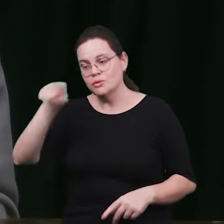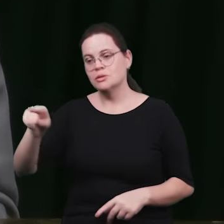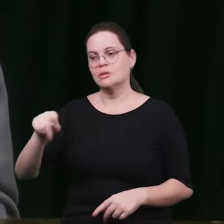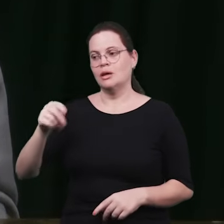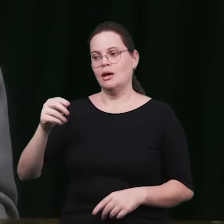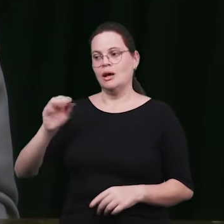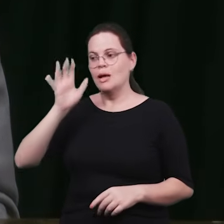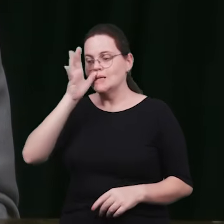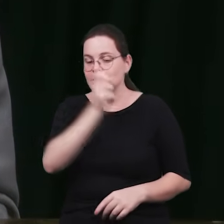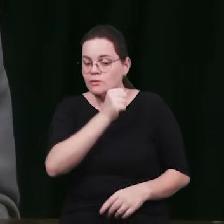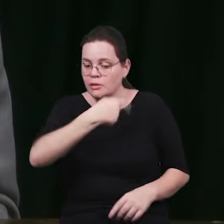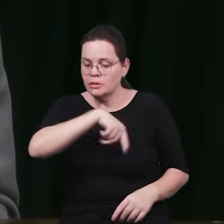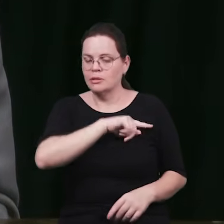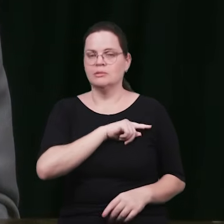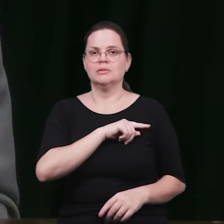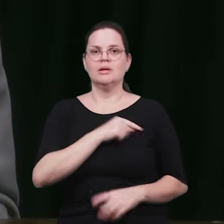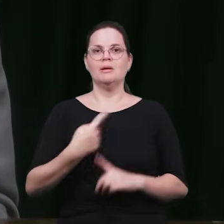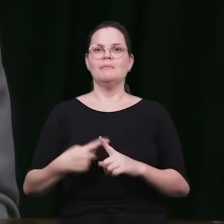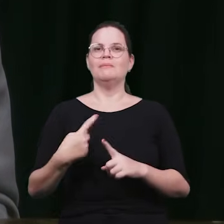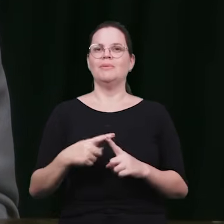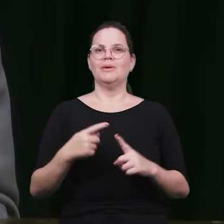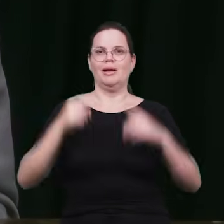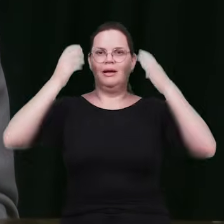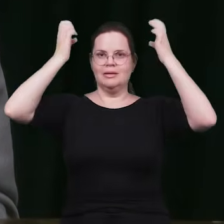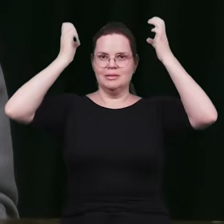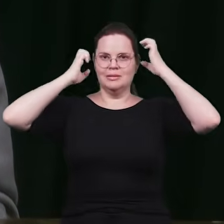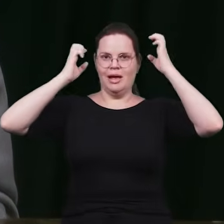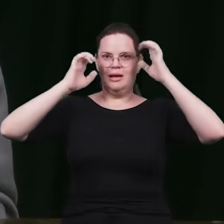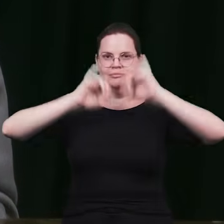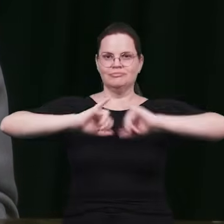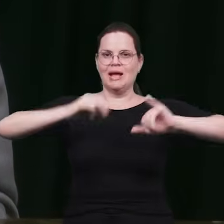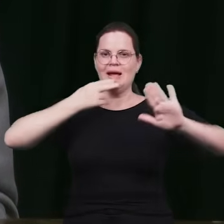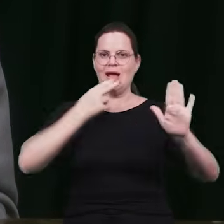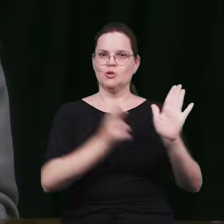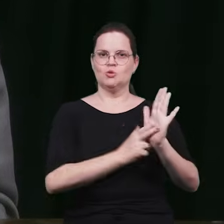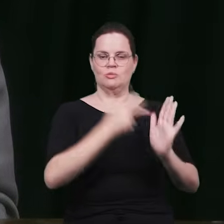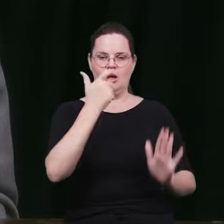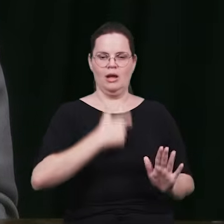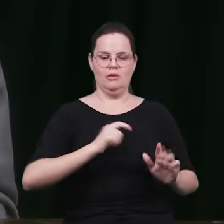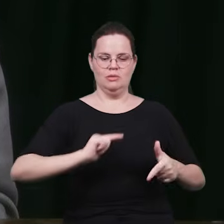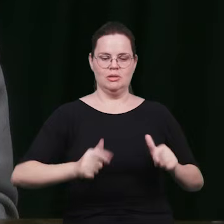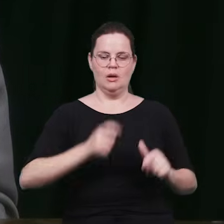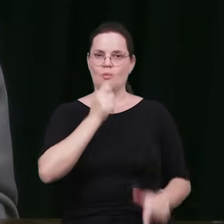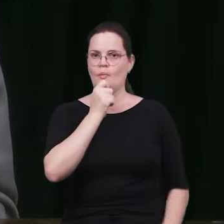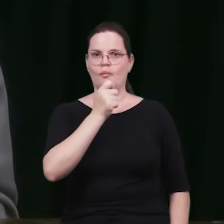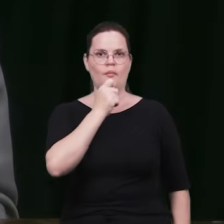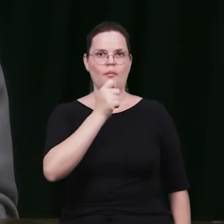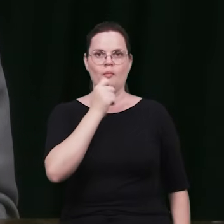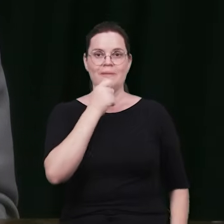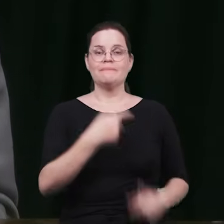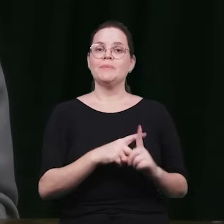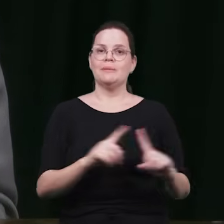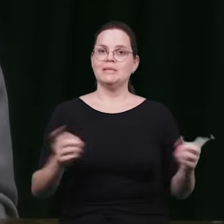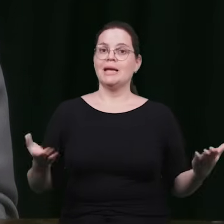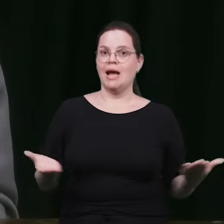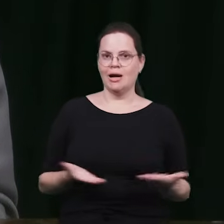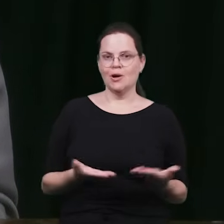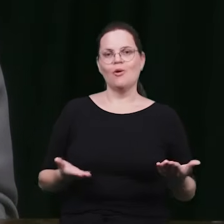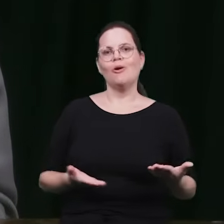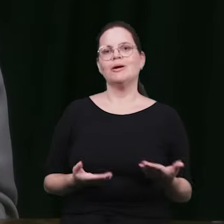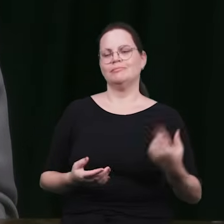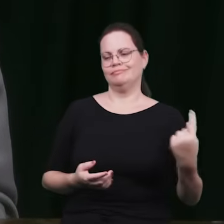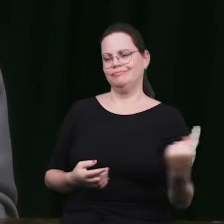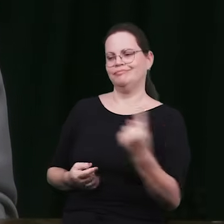pronunciado como sendo do povo de Israel, mas era exatamente o momento dela anunciar a sua